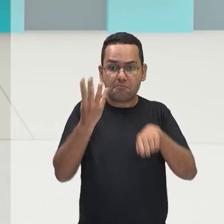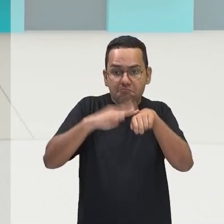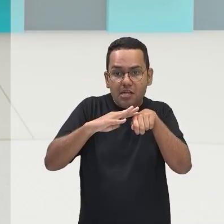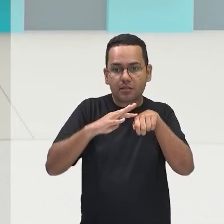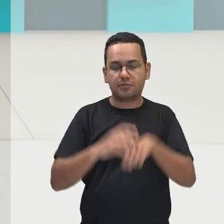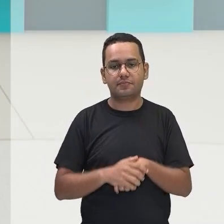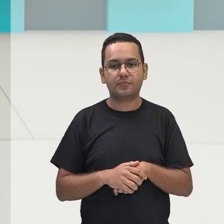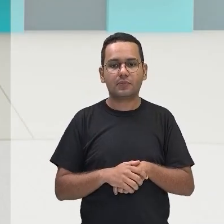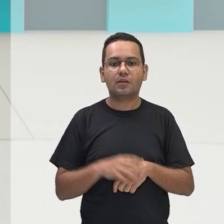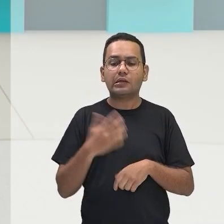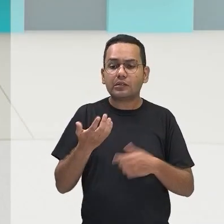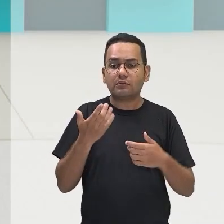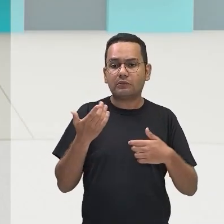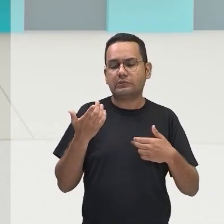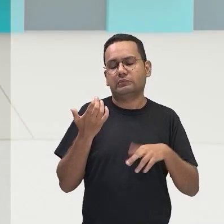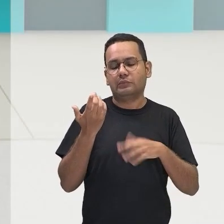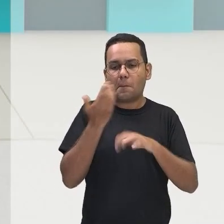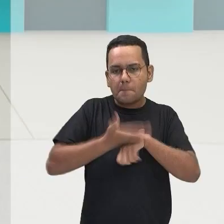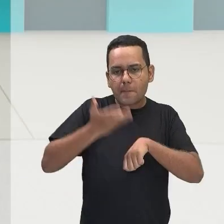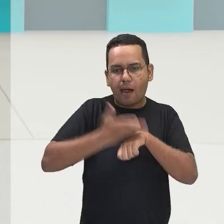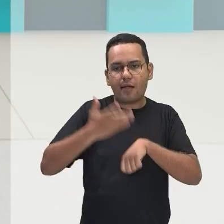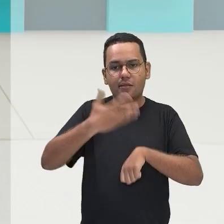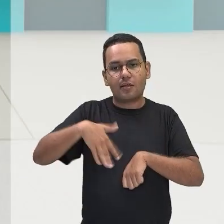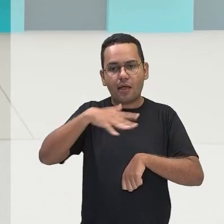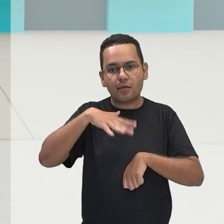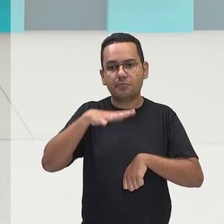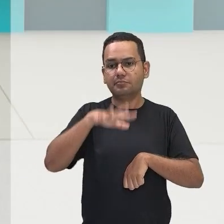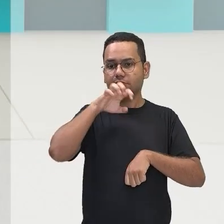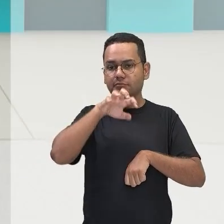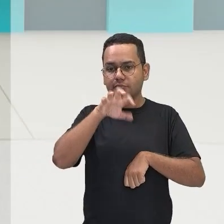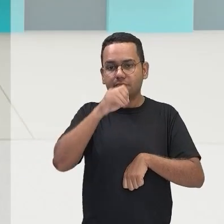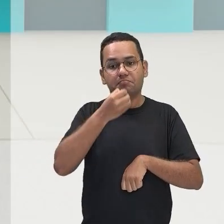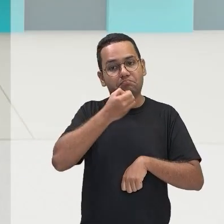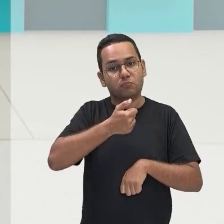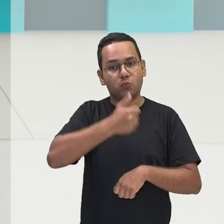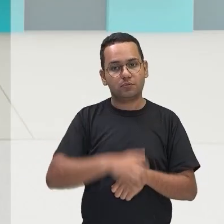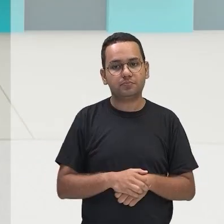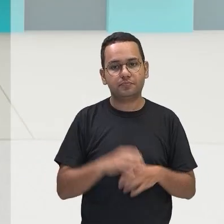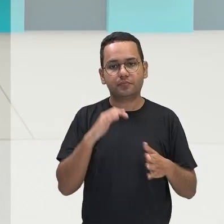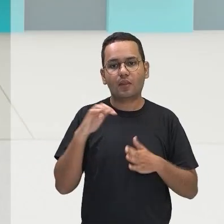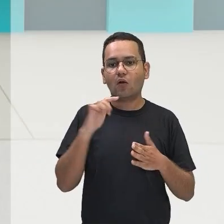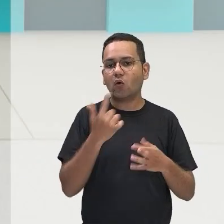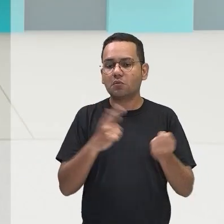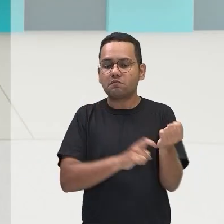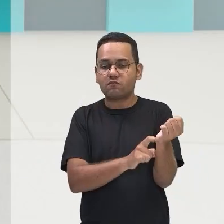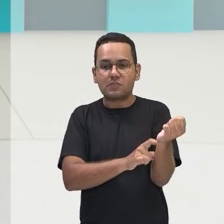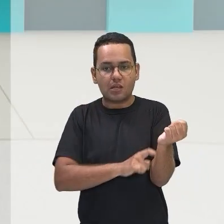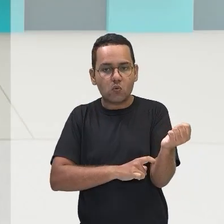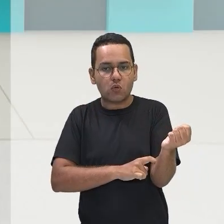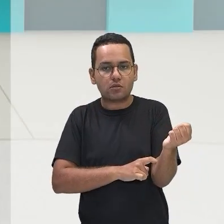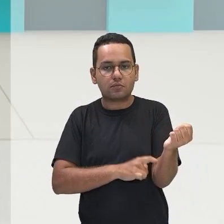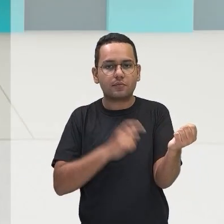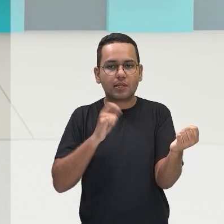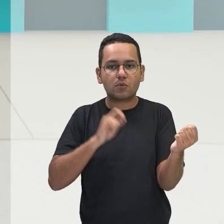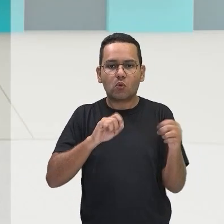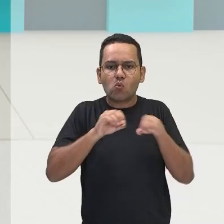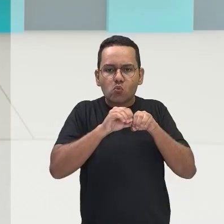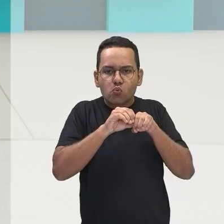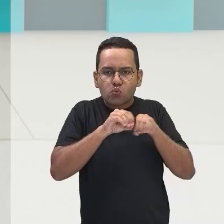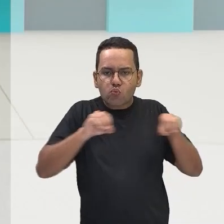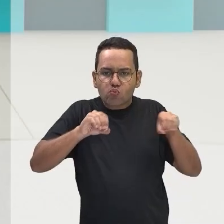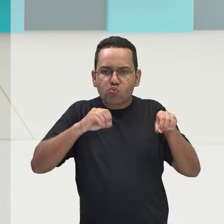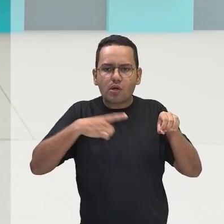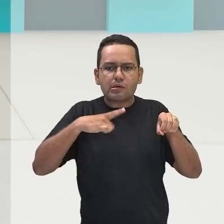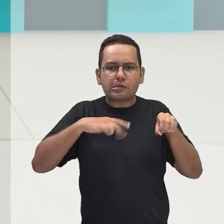fortalecer esse músculo chamado coração. Nós temos também aí os vasos sanguíneos, que são tubos por onde o sangue passa, né? Os 3